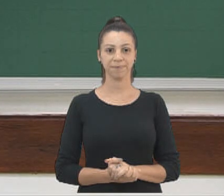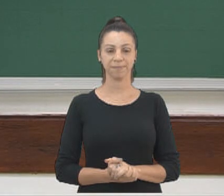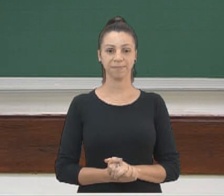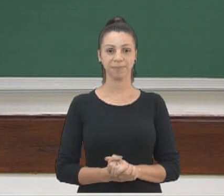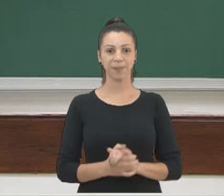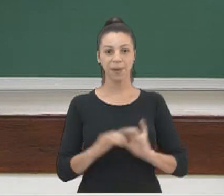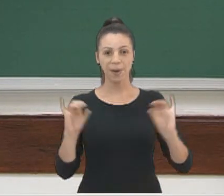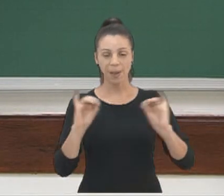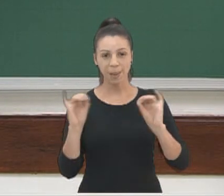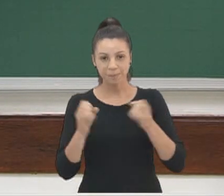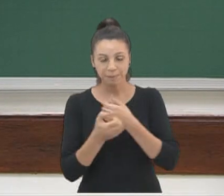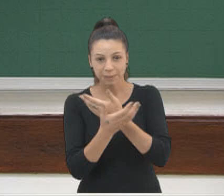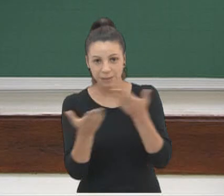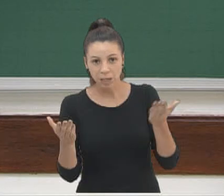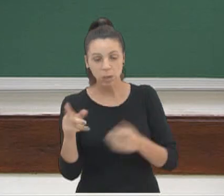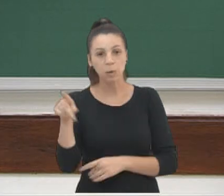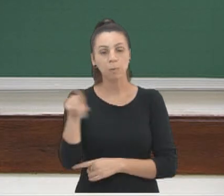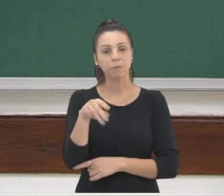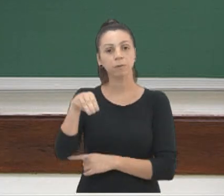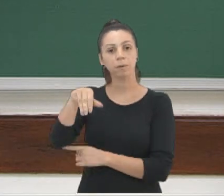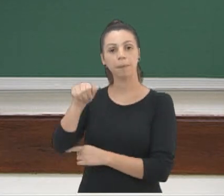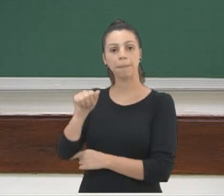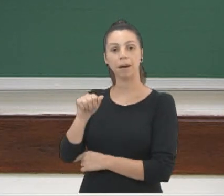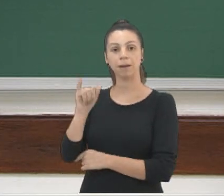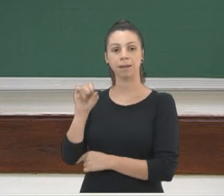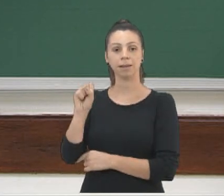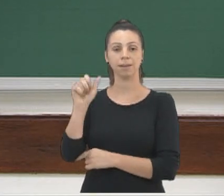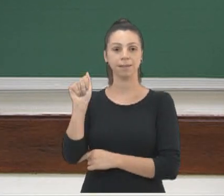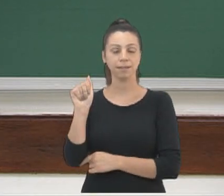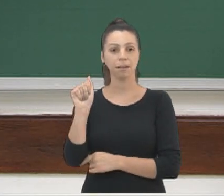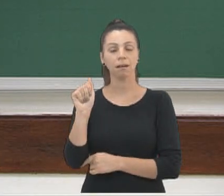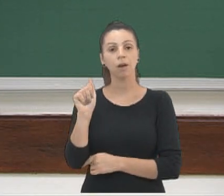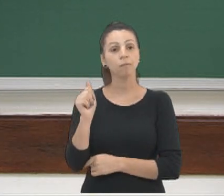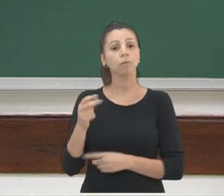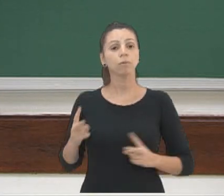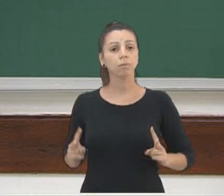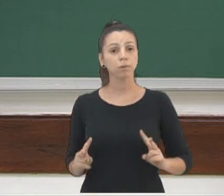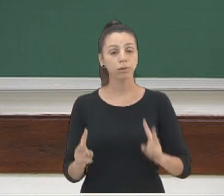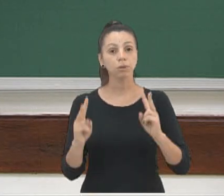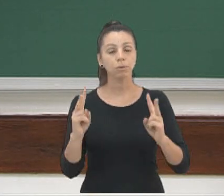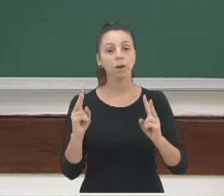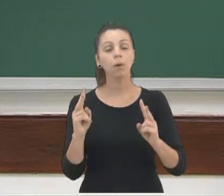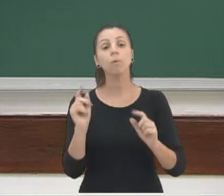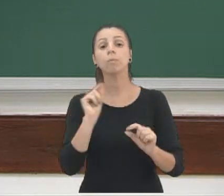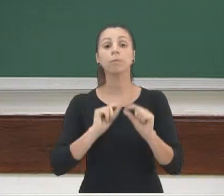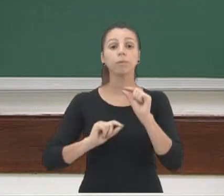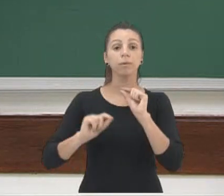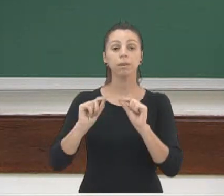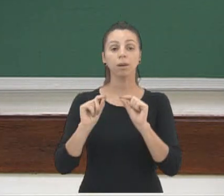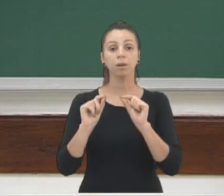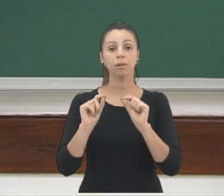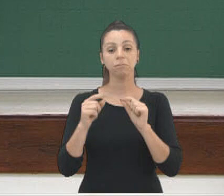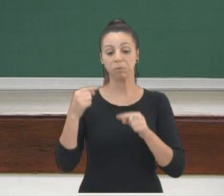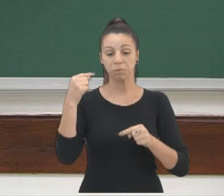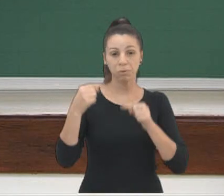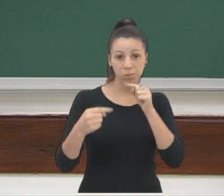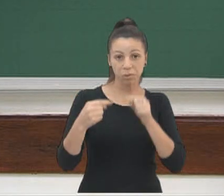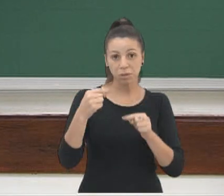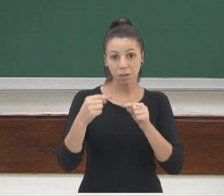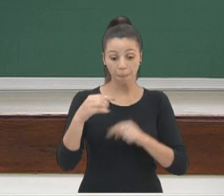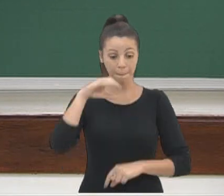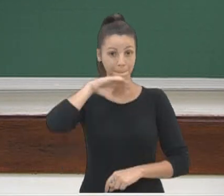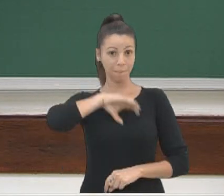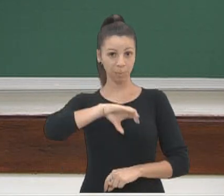Olá pessoal, eu sou a professora Maísa e estou aqui para continuar a discutir com vocês questões de